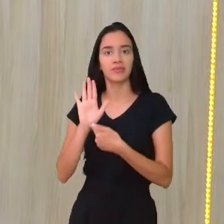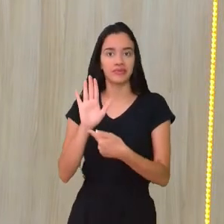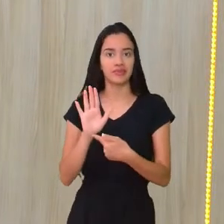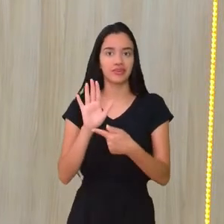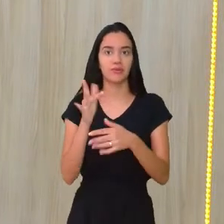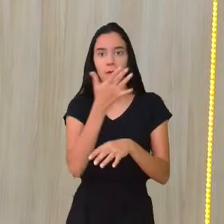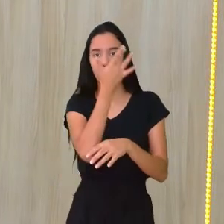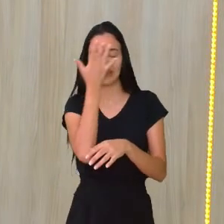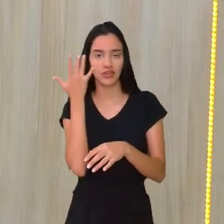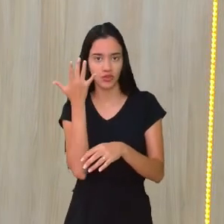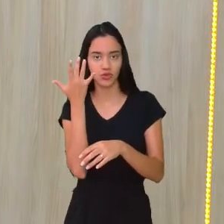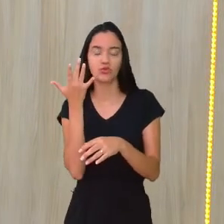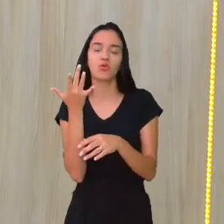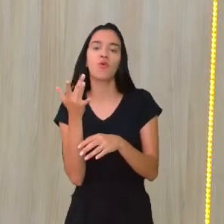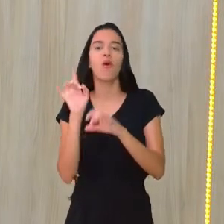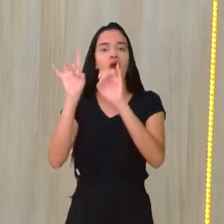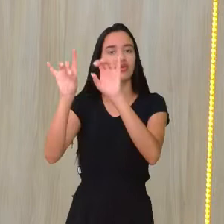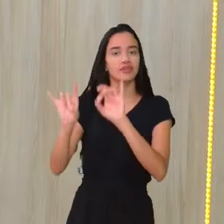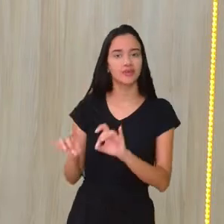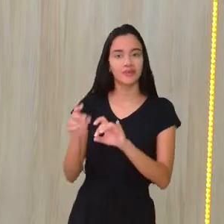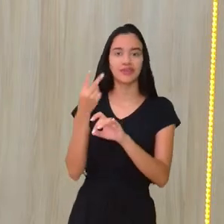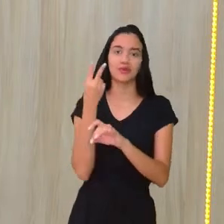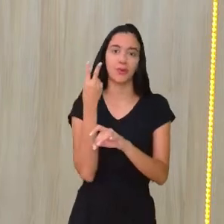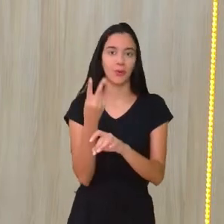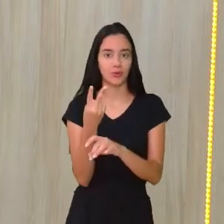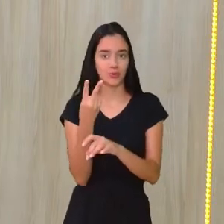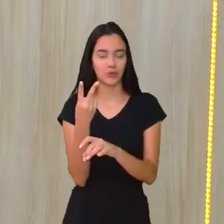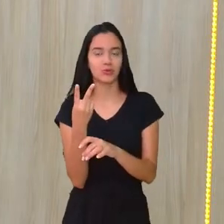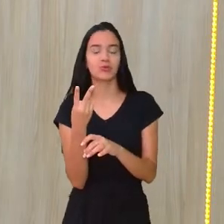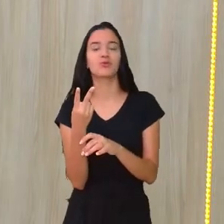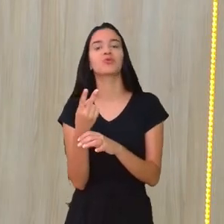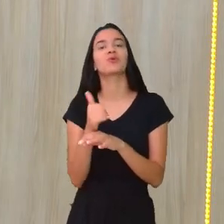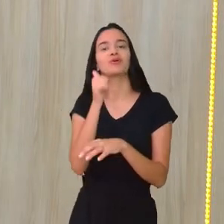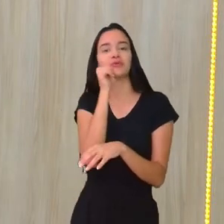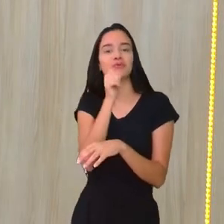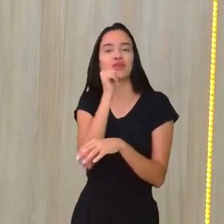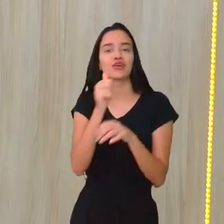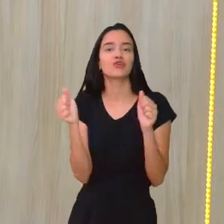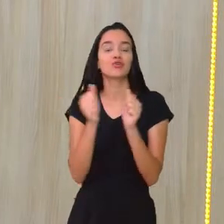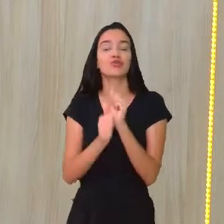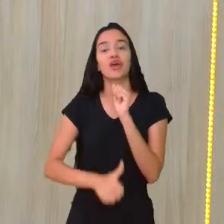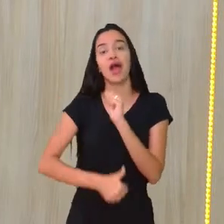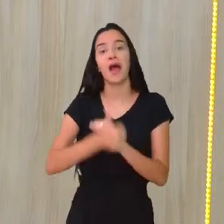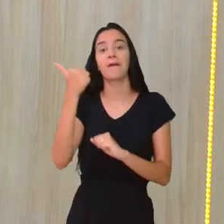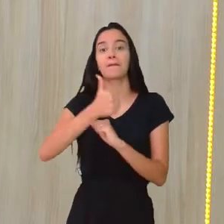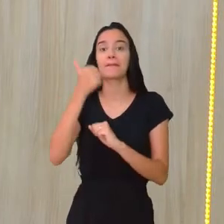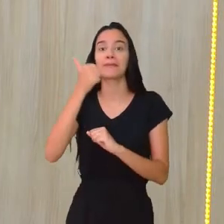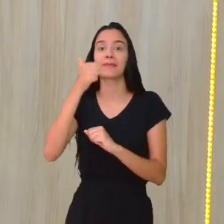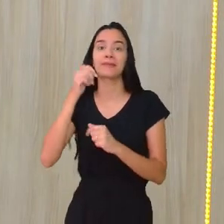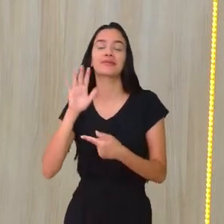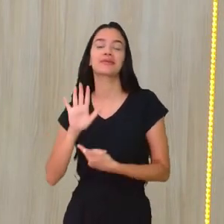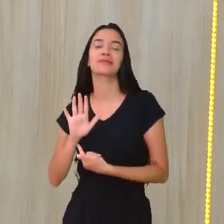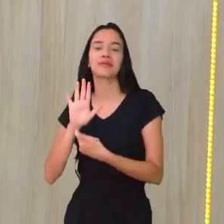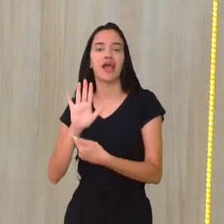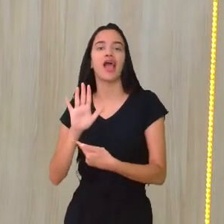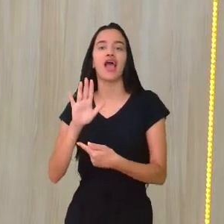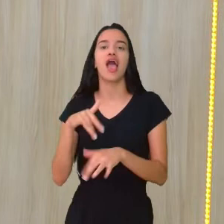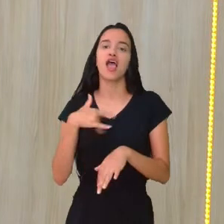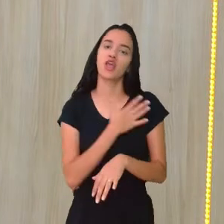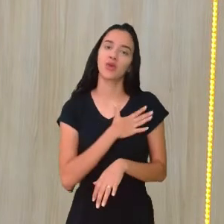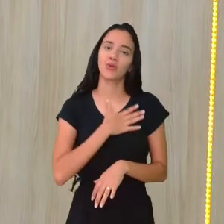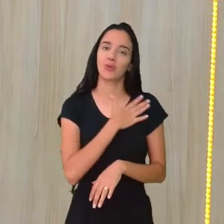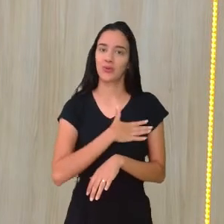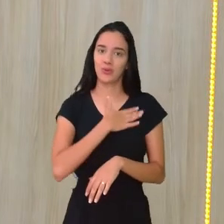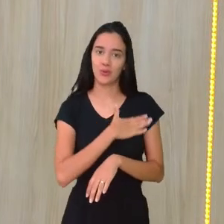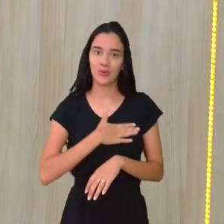muito especial que está aqui comigo. Eu tenho duas deusas aqui ao meu lado. A primeira, antes de me apresentar, eu gosto de apresentar os